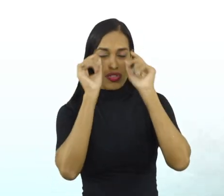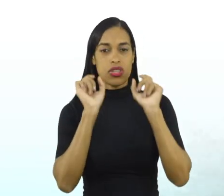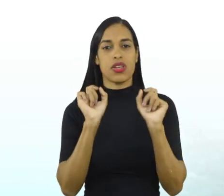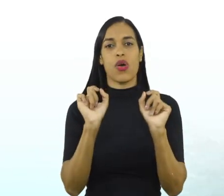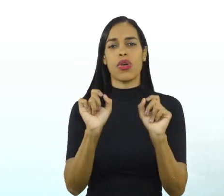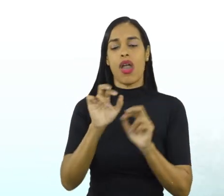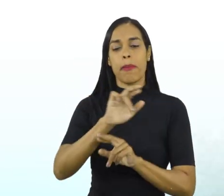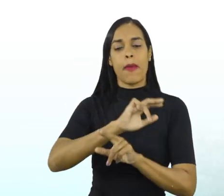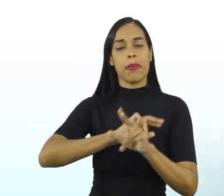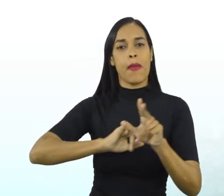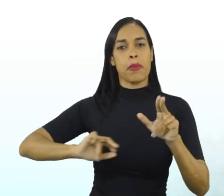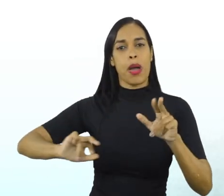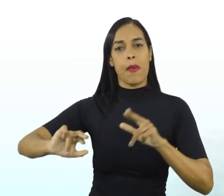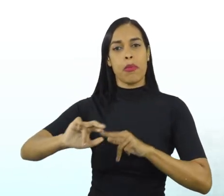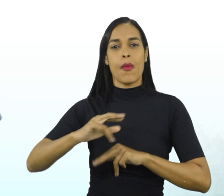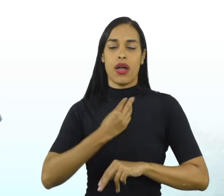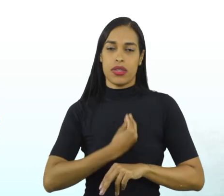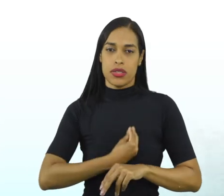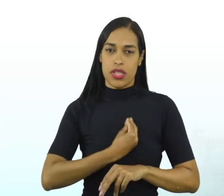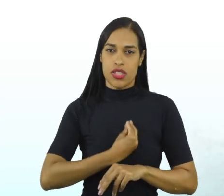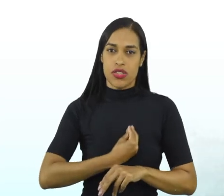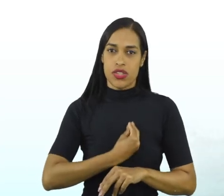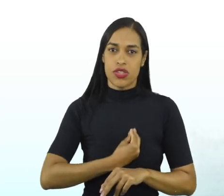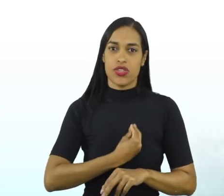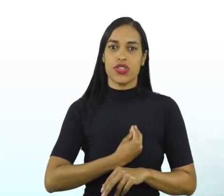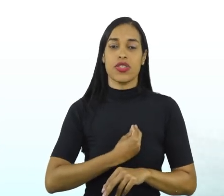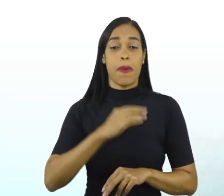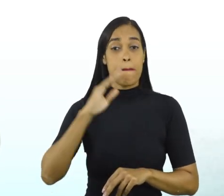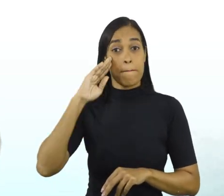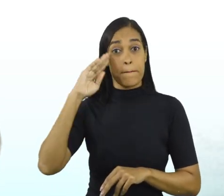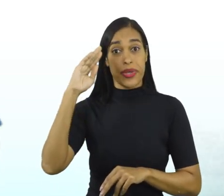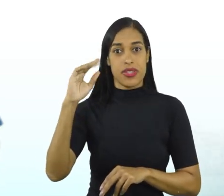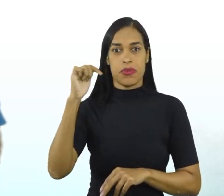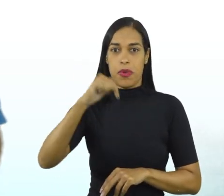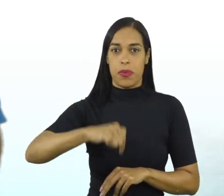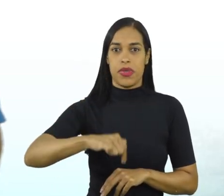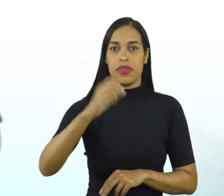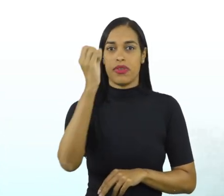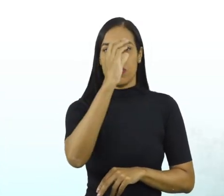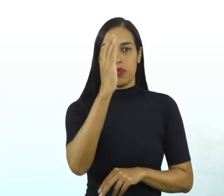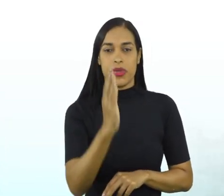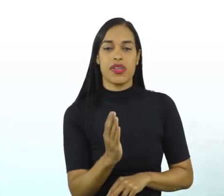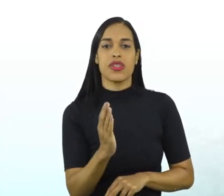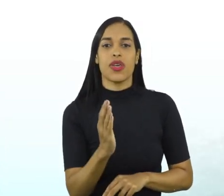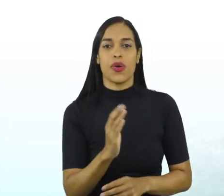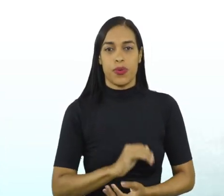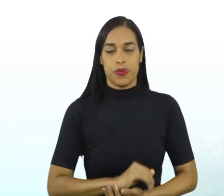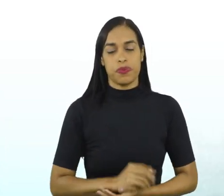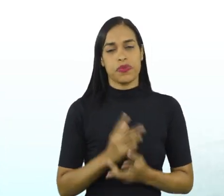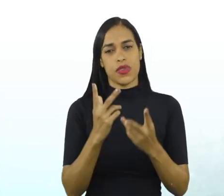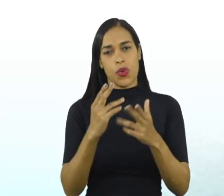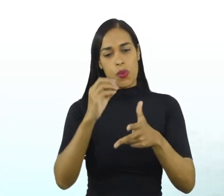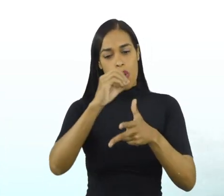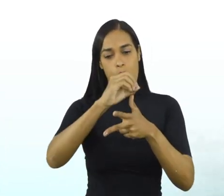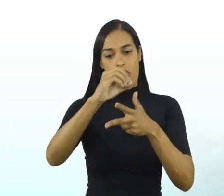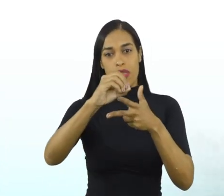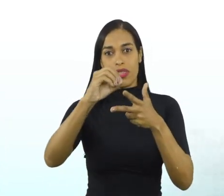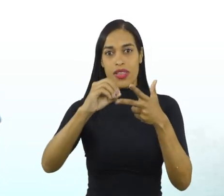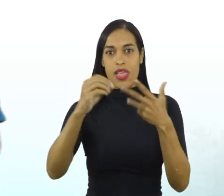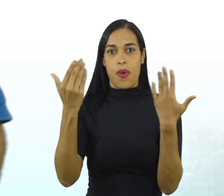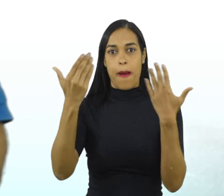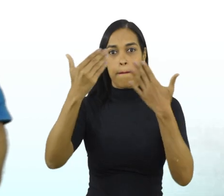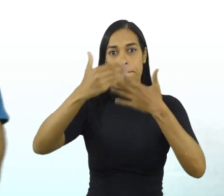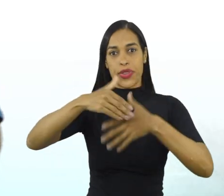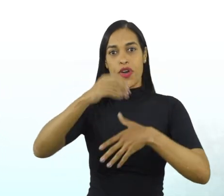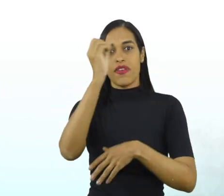dessa diversidade que existe principalmente aqui no Brasil. Como o Enem é uma prova